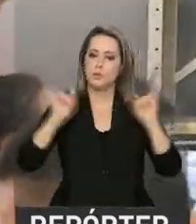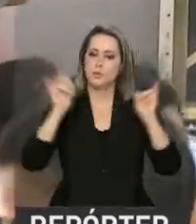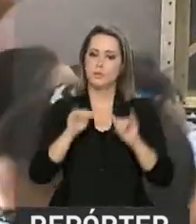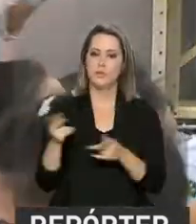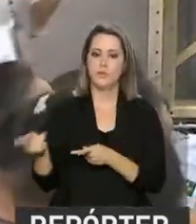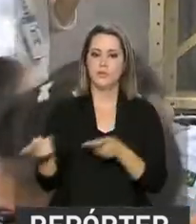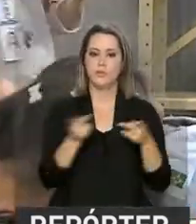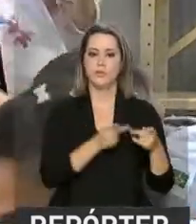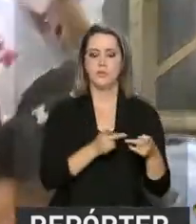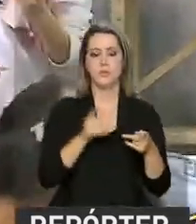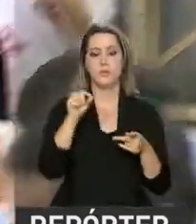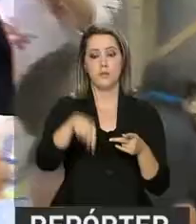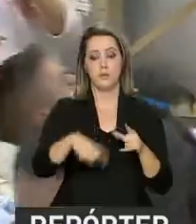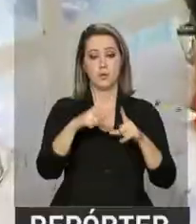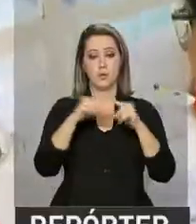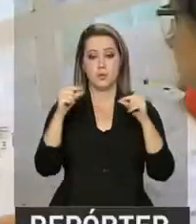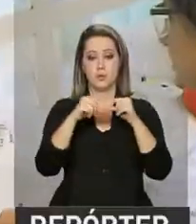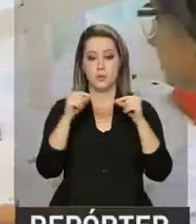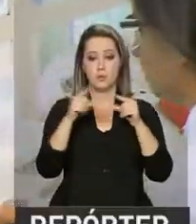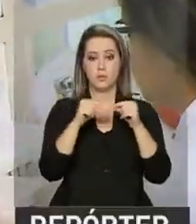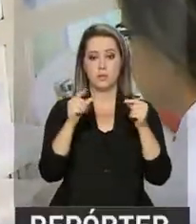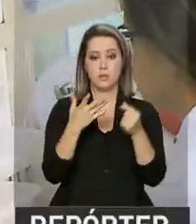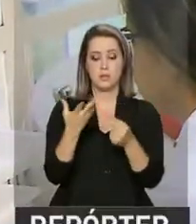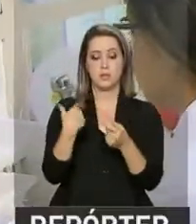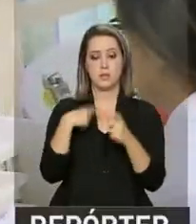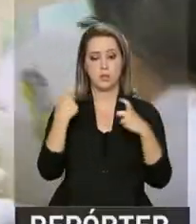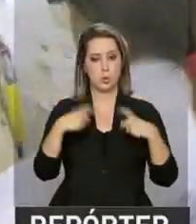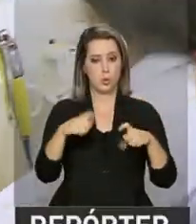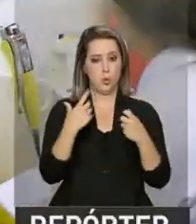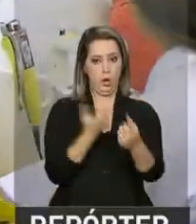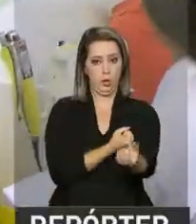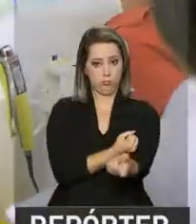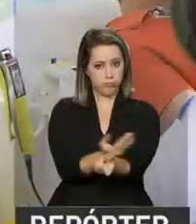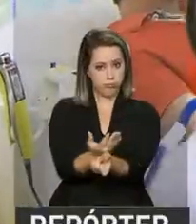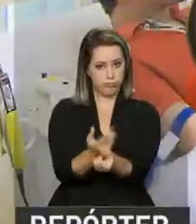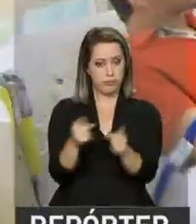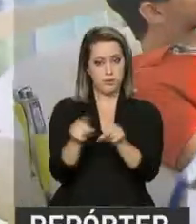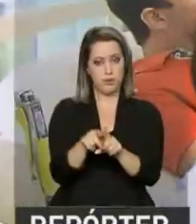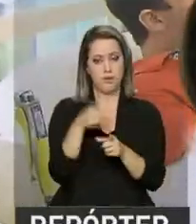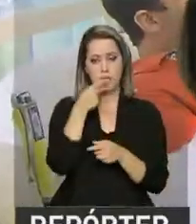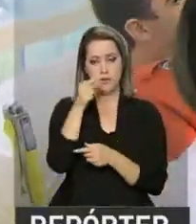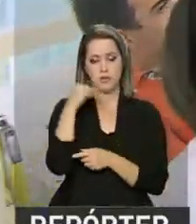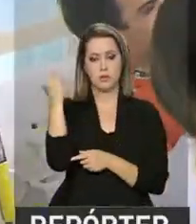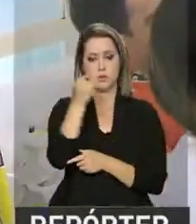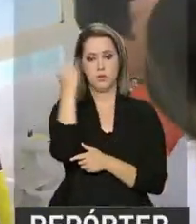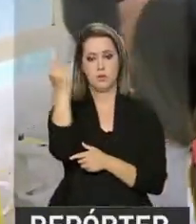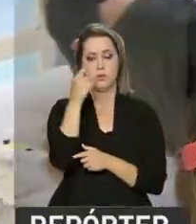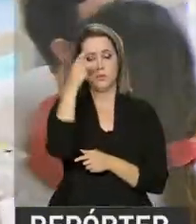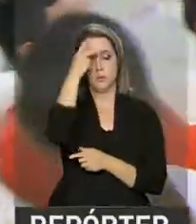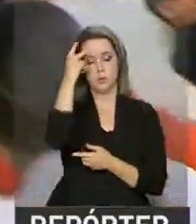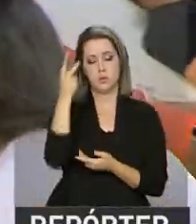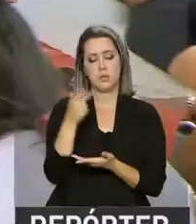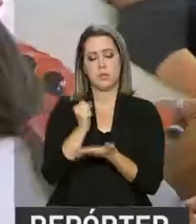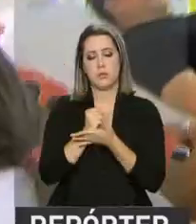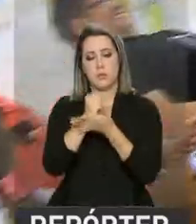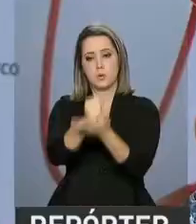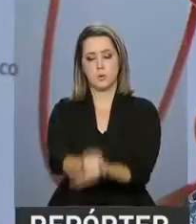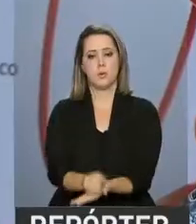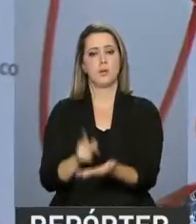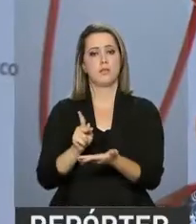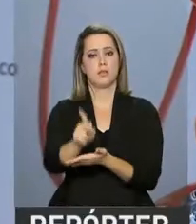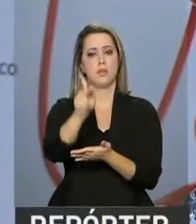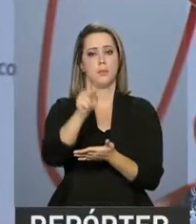o hemocentro de brasília e reforçou a importância de as pessoas doarem sangue regularmente